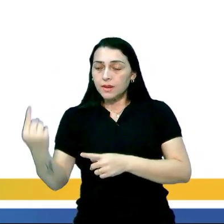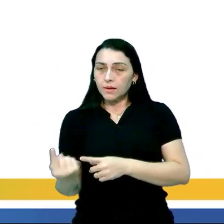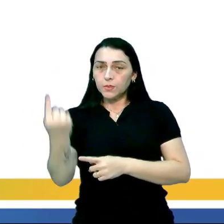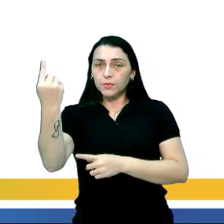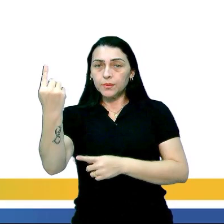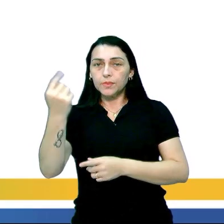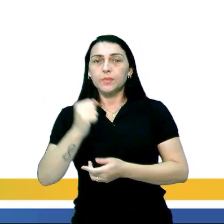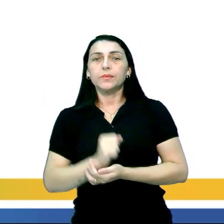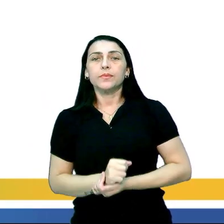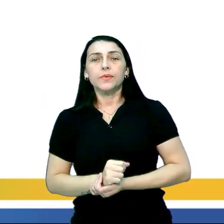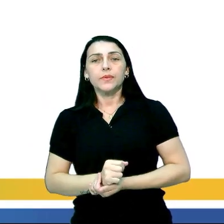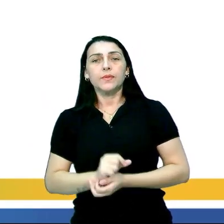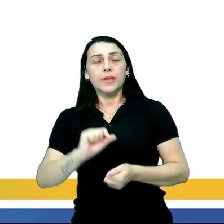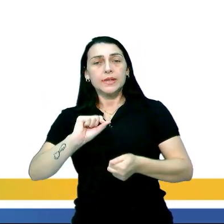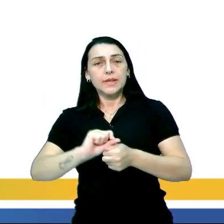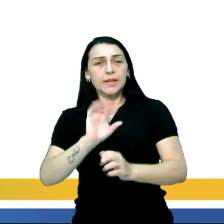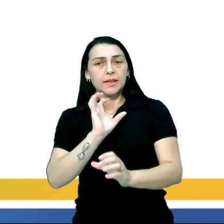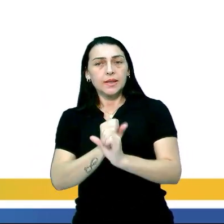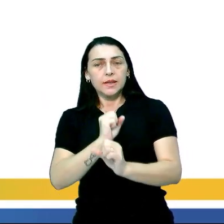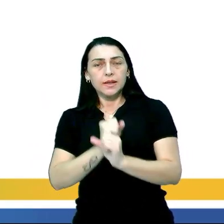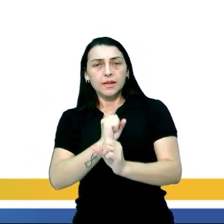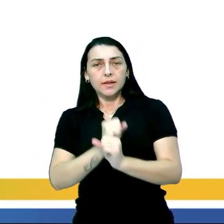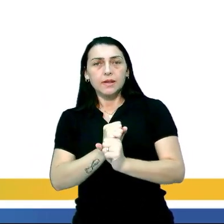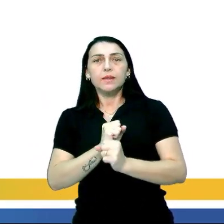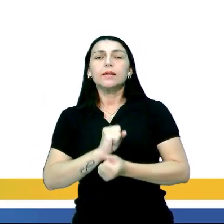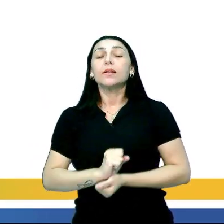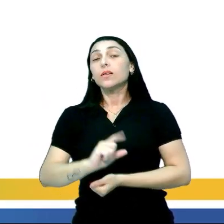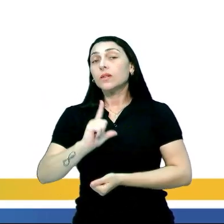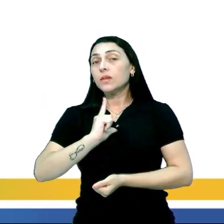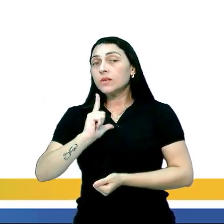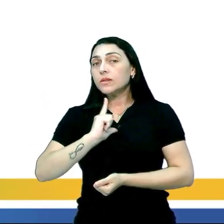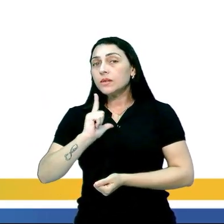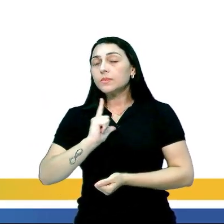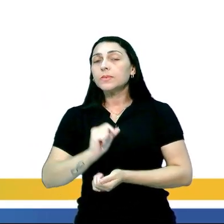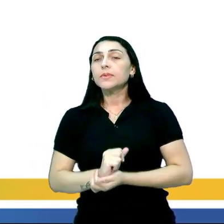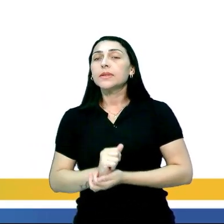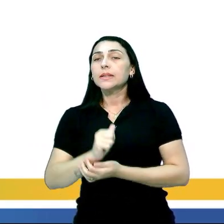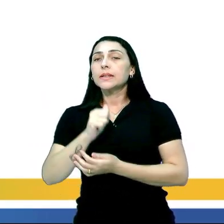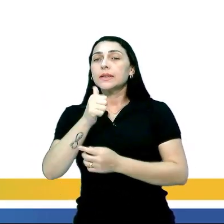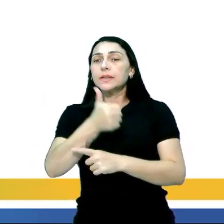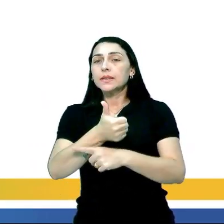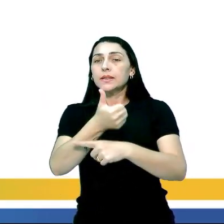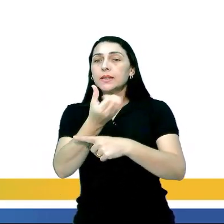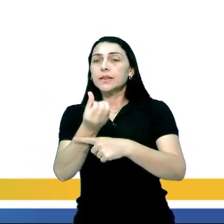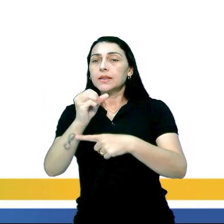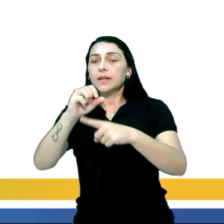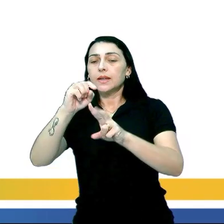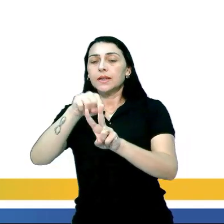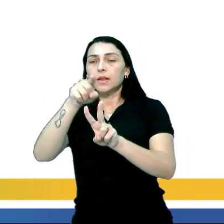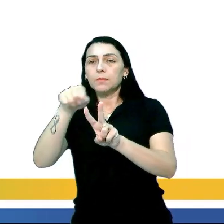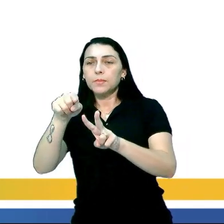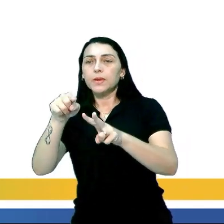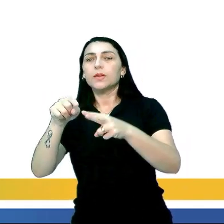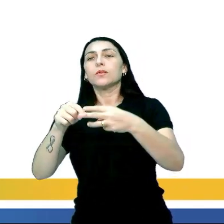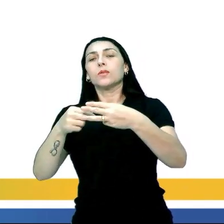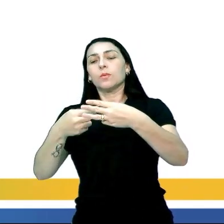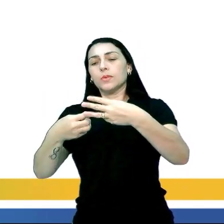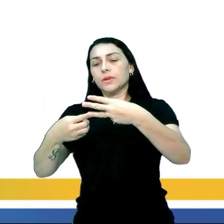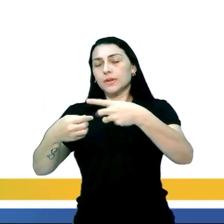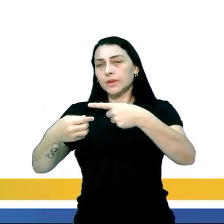altura. Fazendo esse cálculo aí, nós temos 160 π sobre